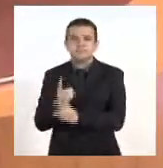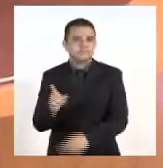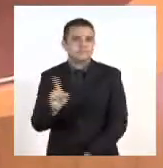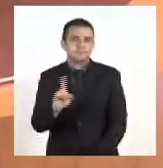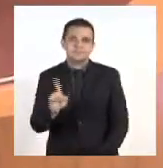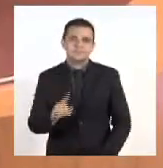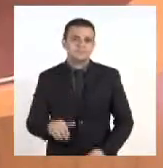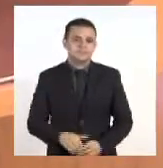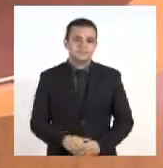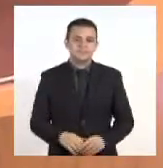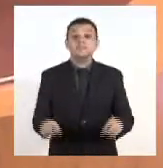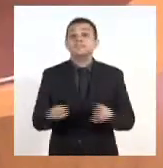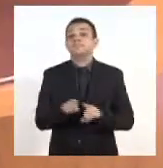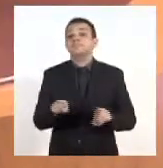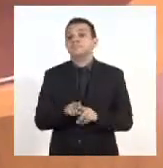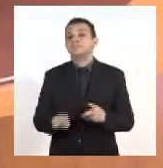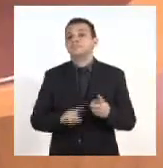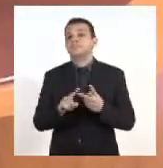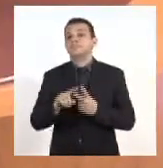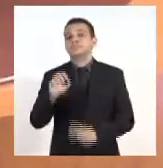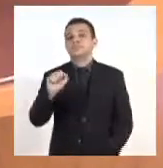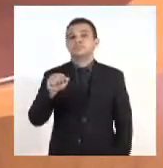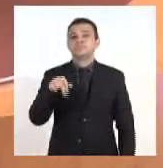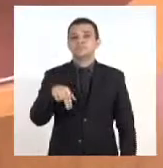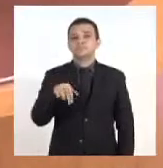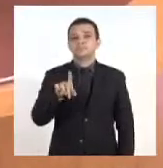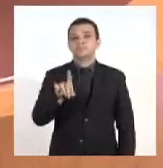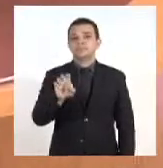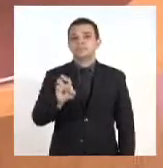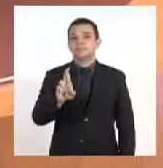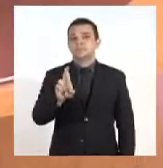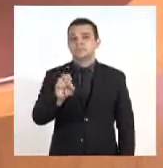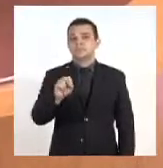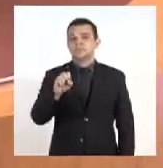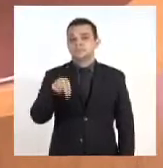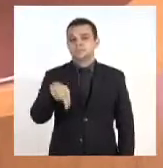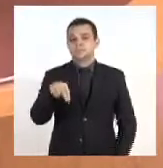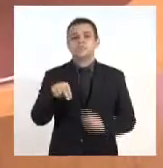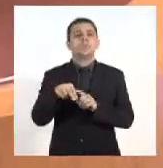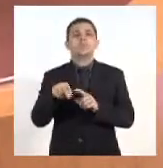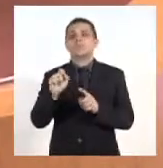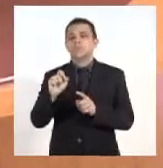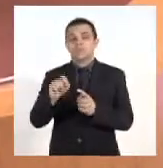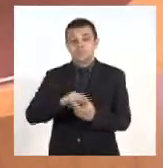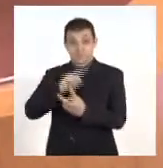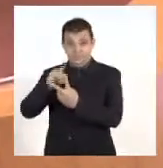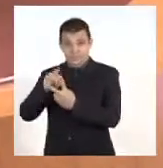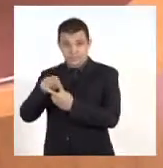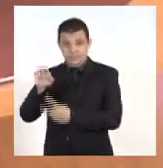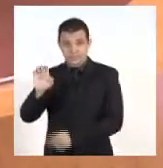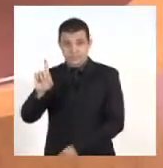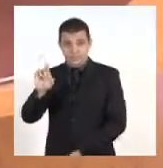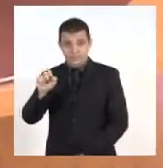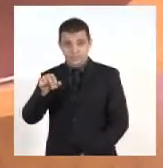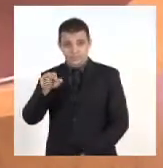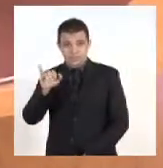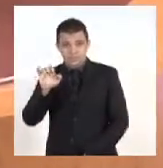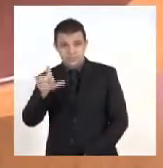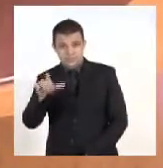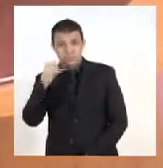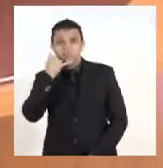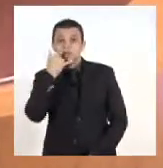deputado Edilásio, para quem o Daniel ligou pela falta de oxigênio, deputada